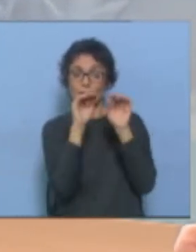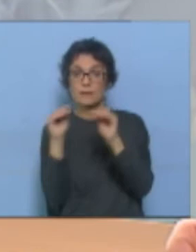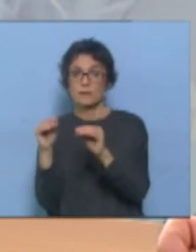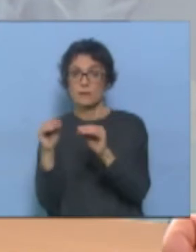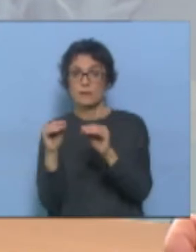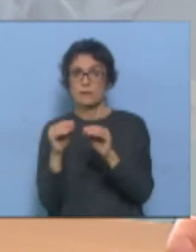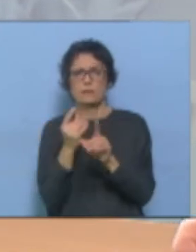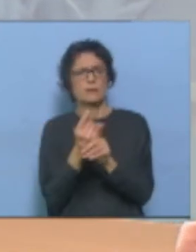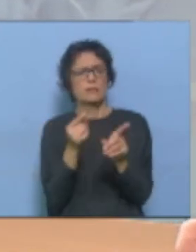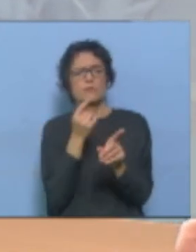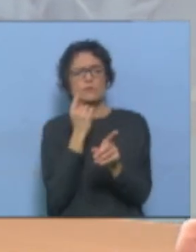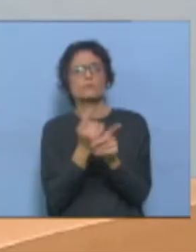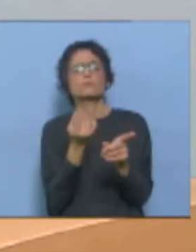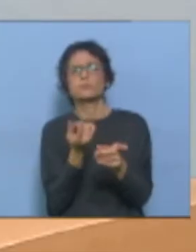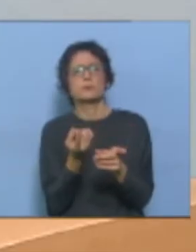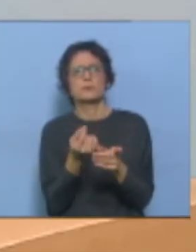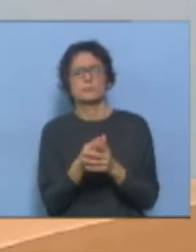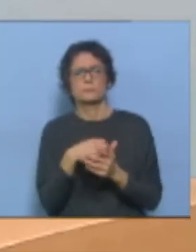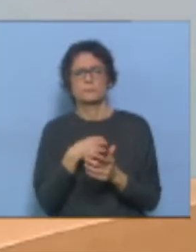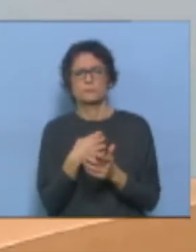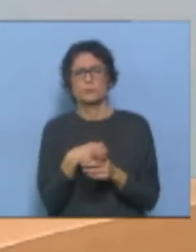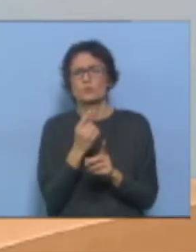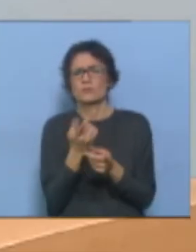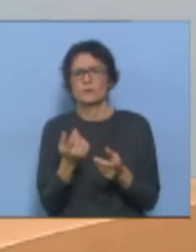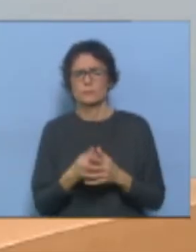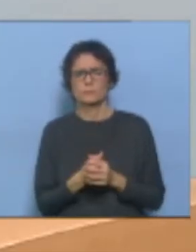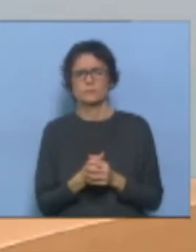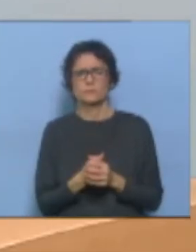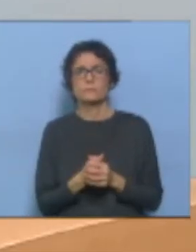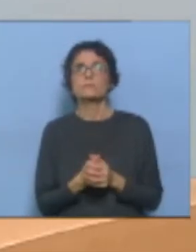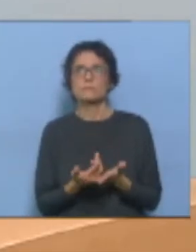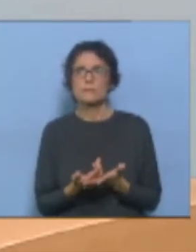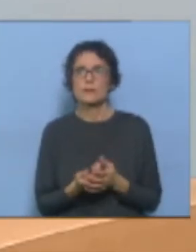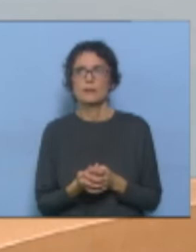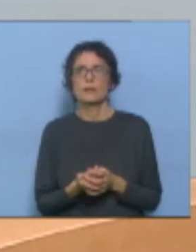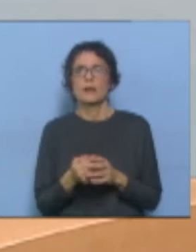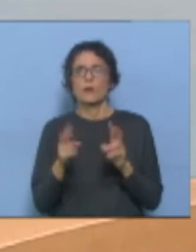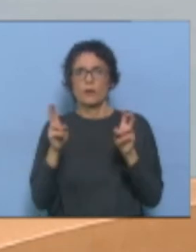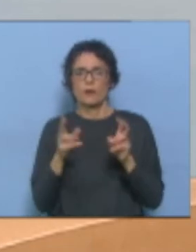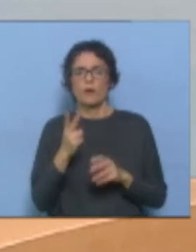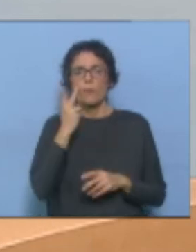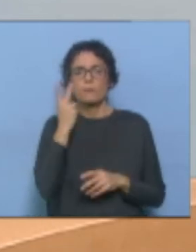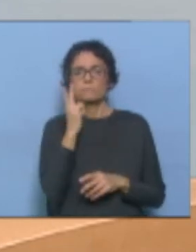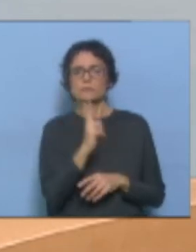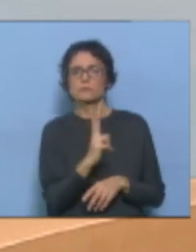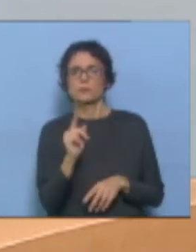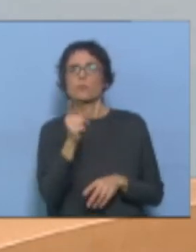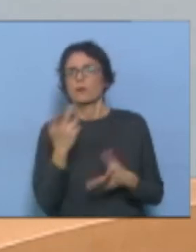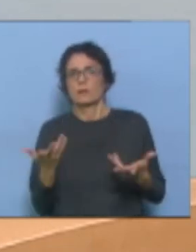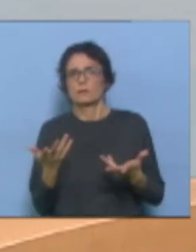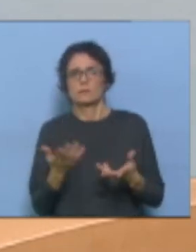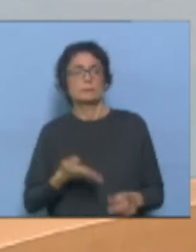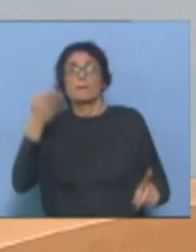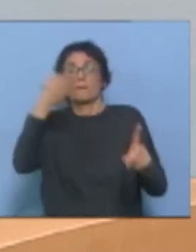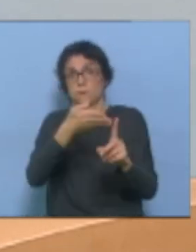essa escolha? A vida consagrada e no seu todo é já missão, não é? Por sua natureza. Mesmo